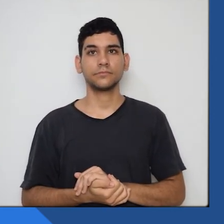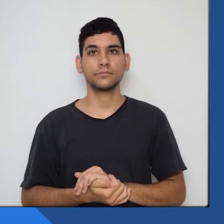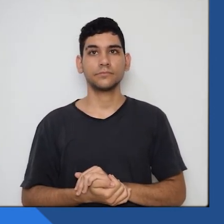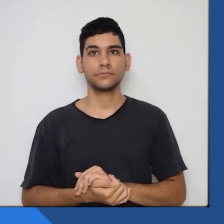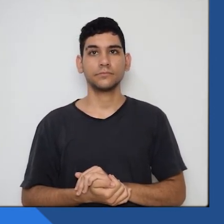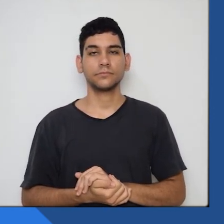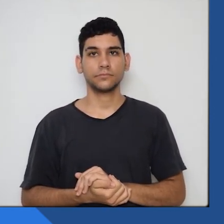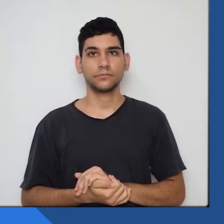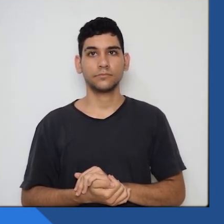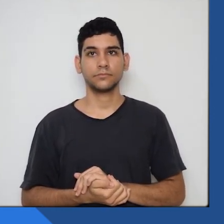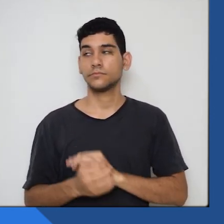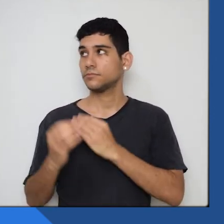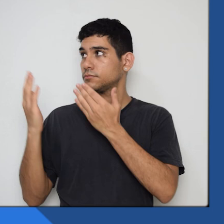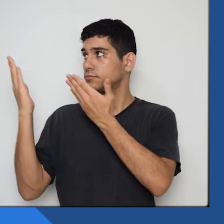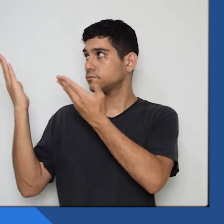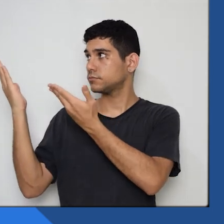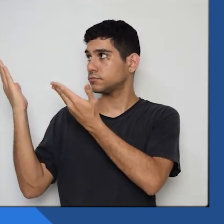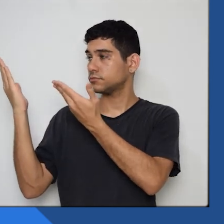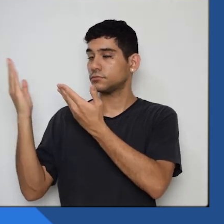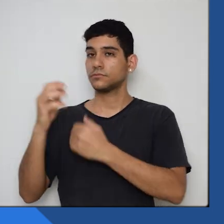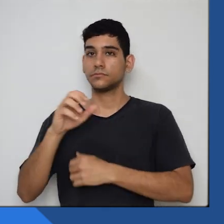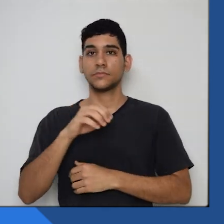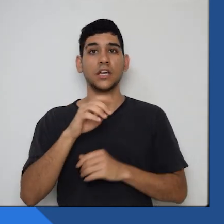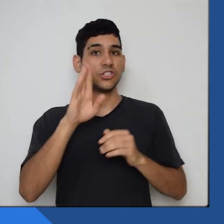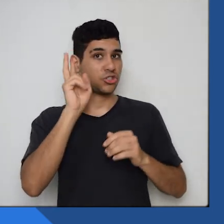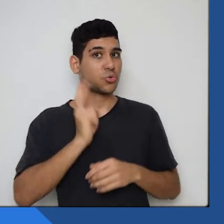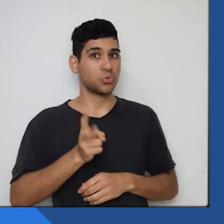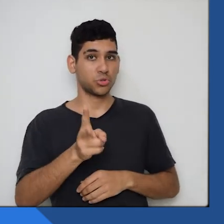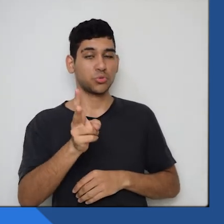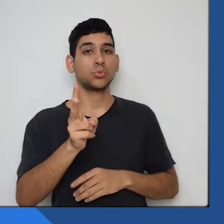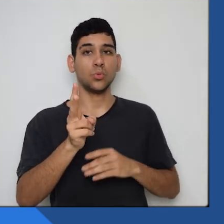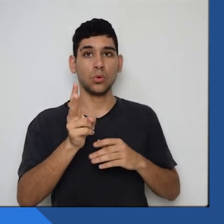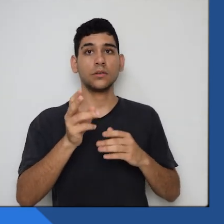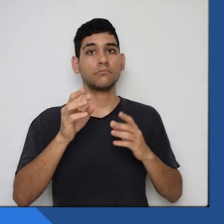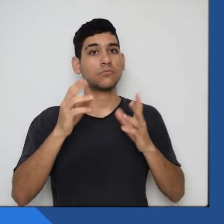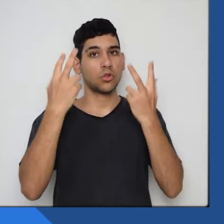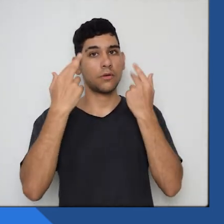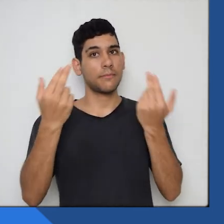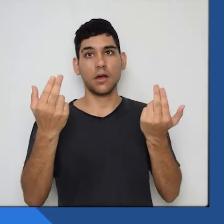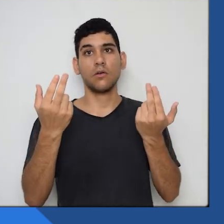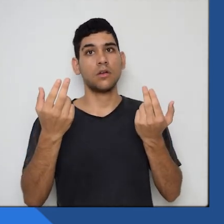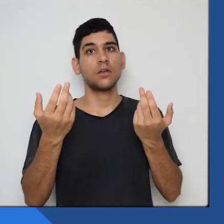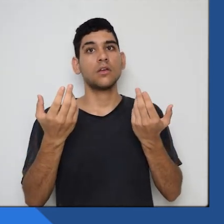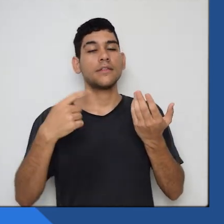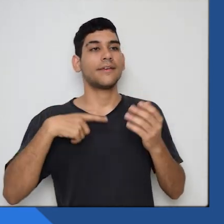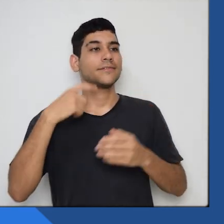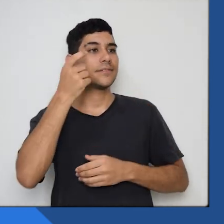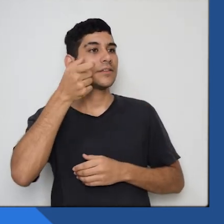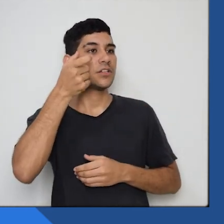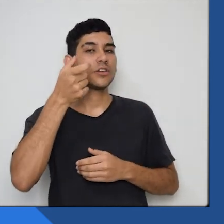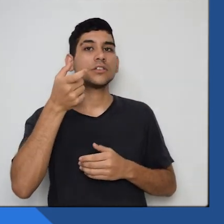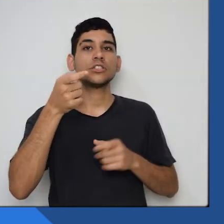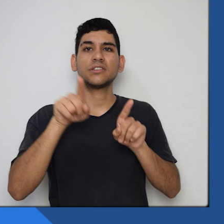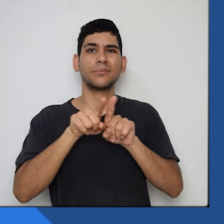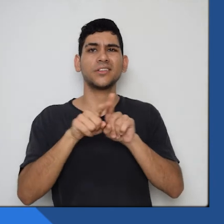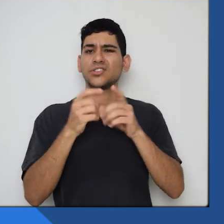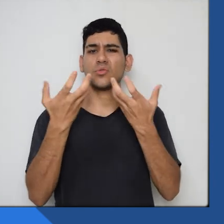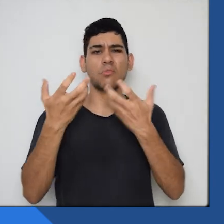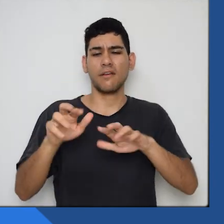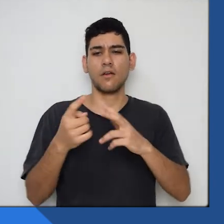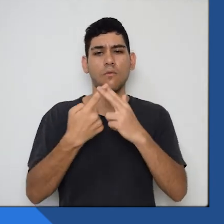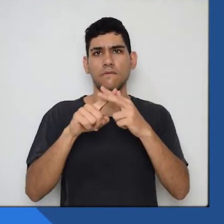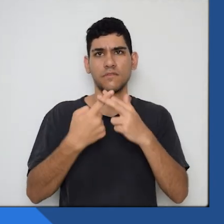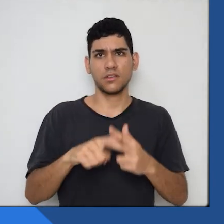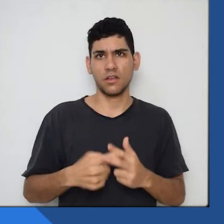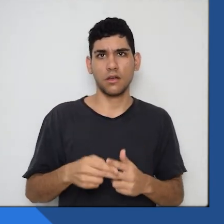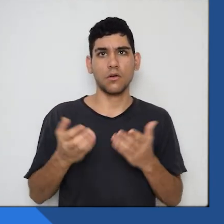Beleza? Aparência, a gente mantém as configurações padrão. Restrição extra nas